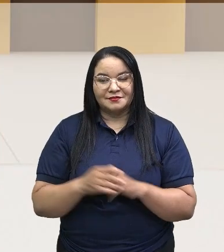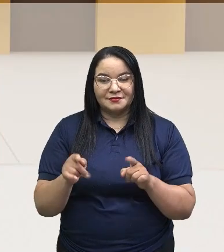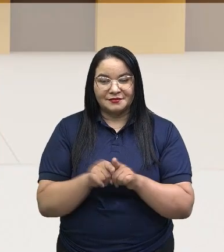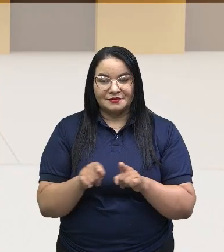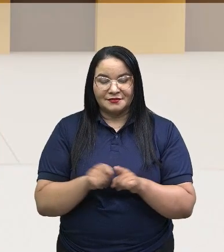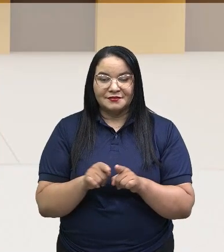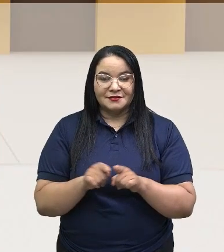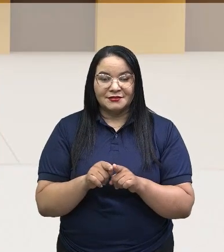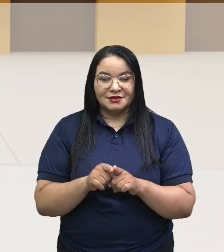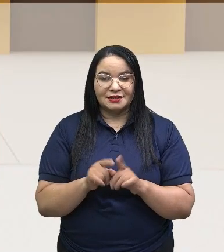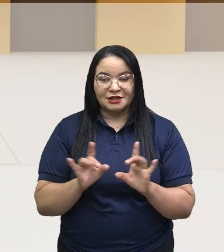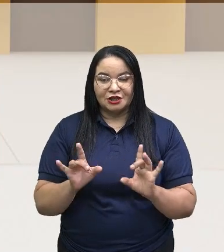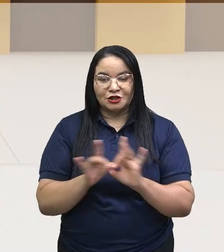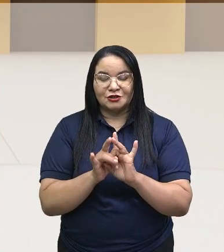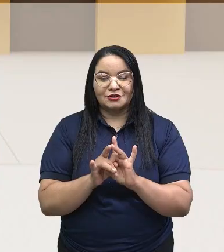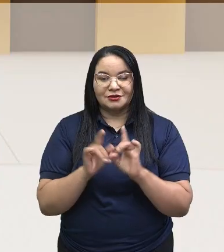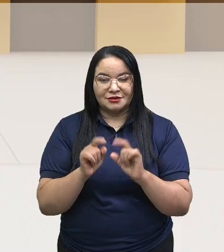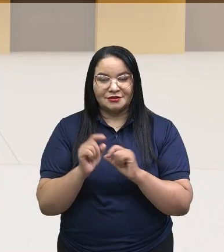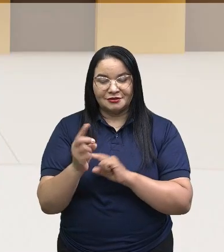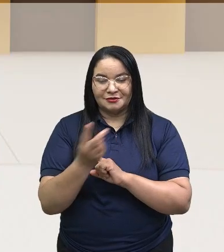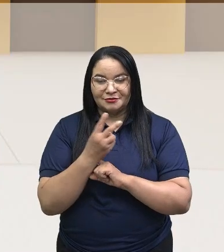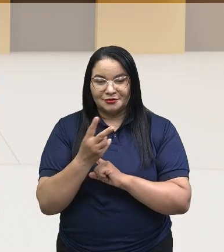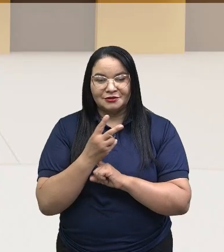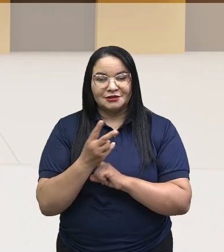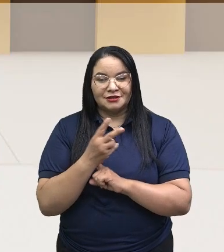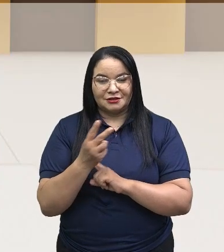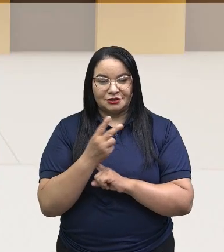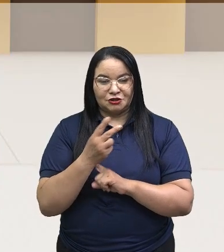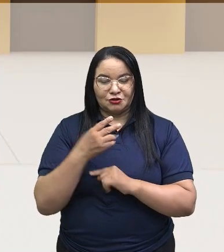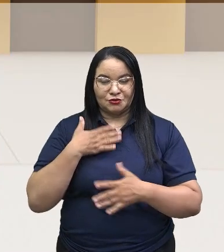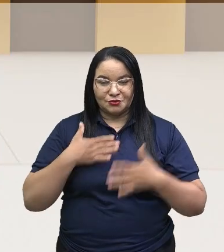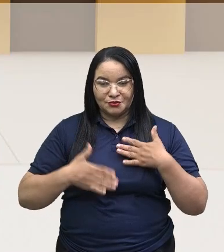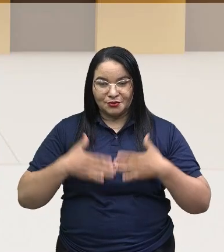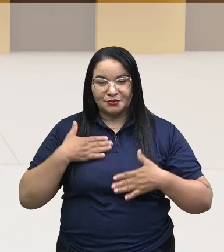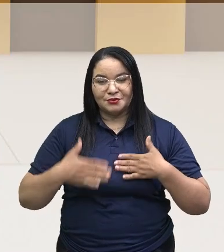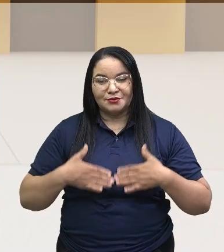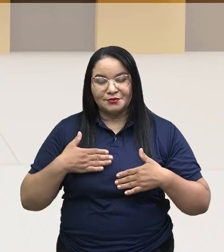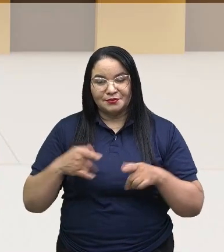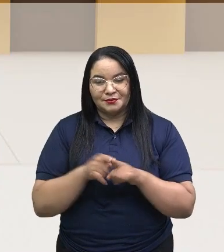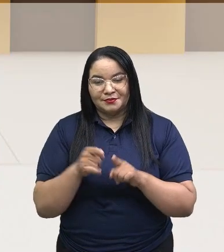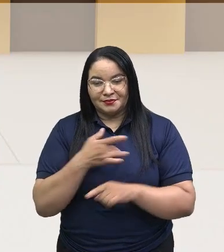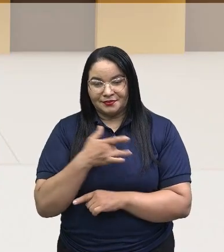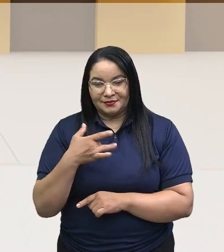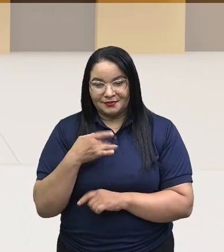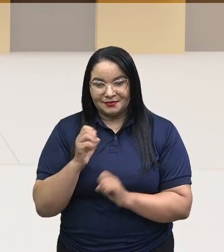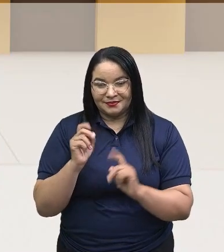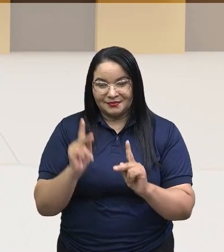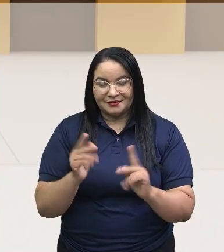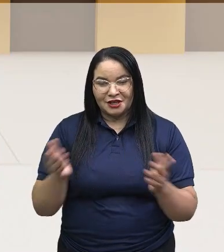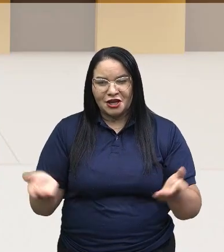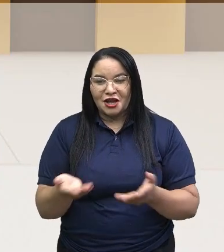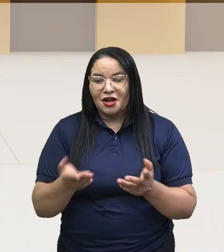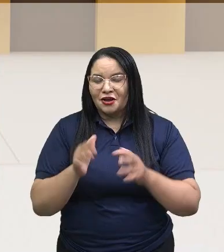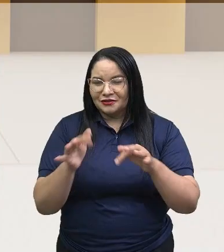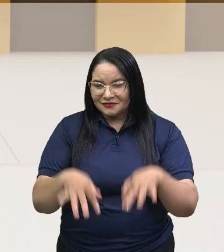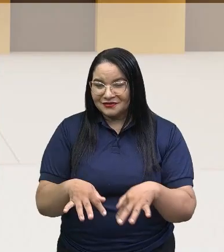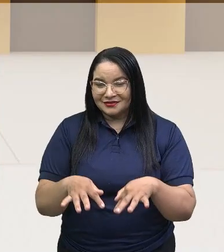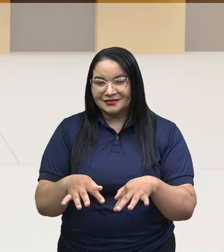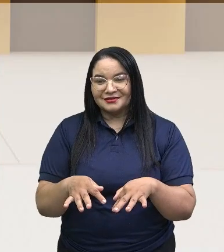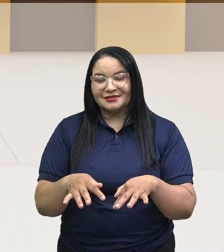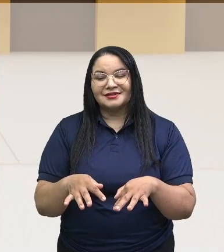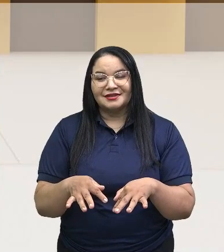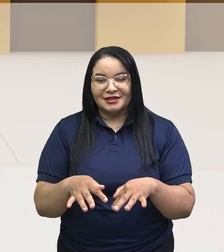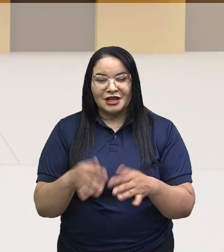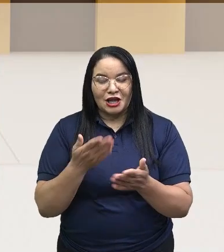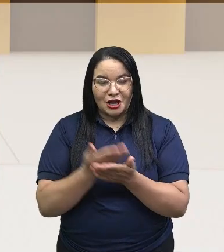está aliada, com certeza, à proteção, né, do nosso corpo e também à nossa saúde. Por aqui a gente finaliza, né, a aula